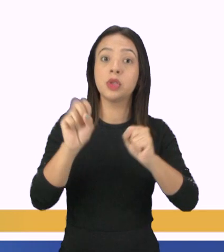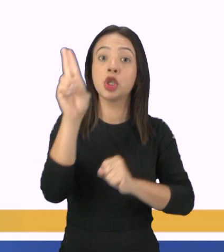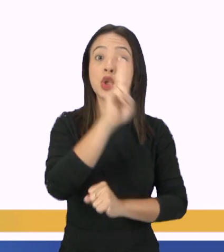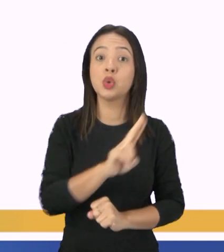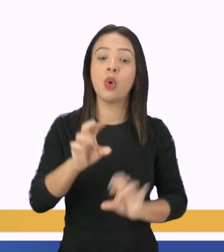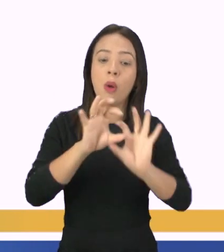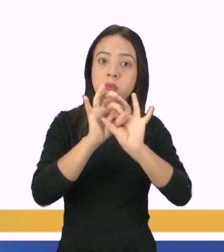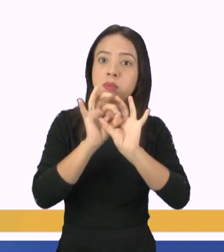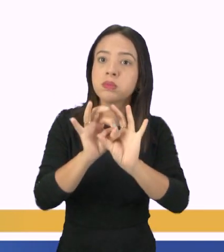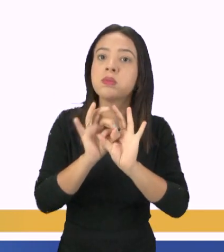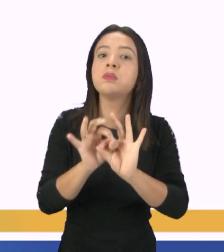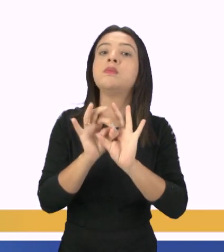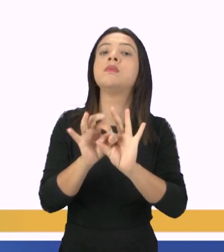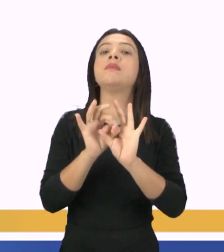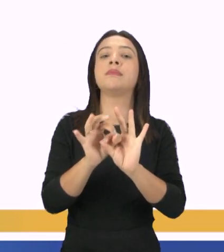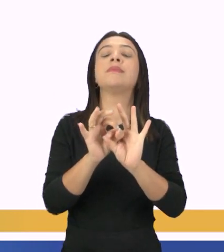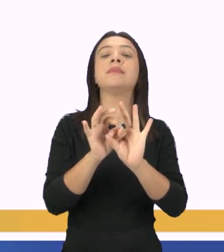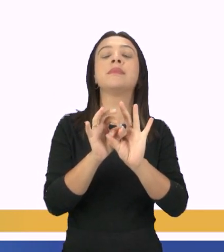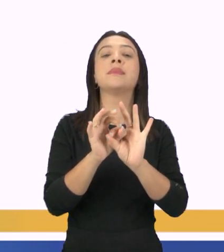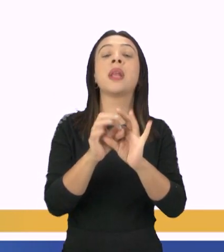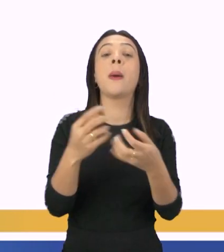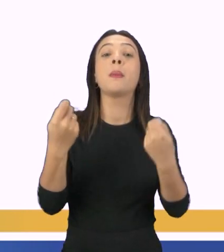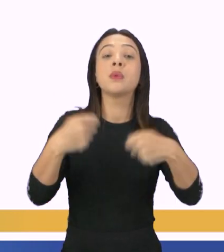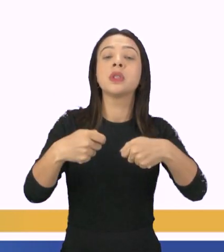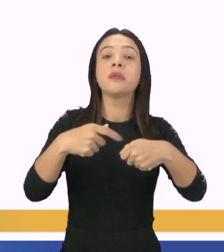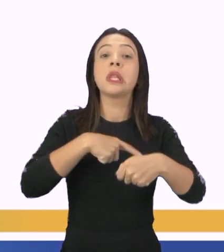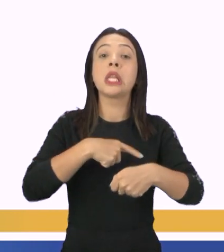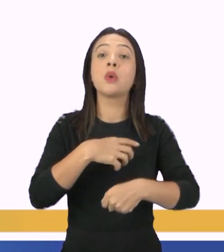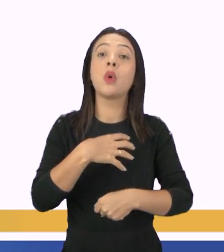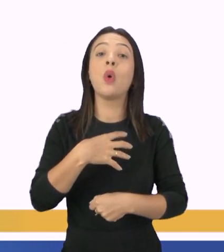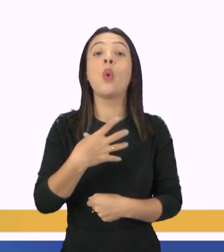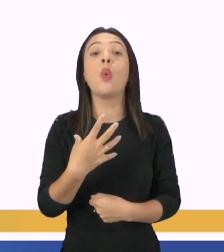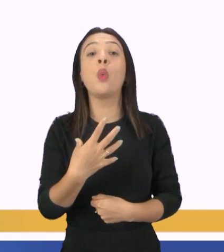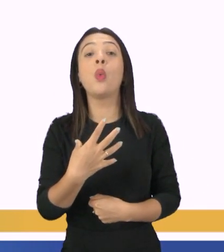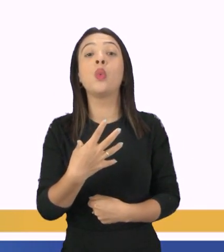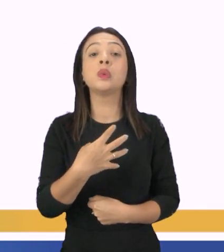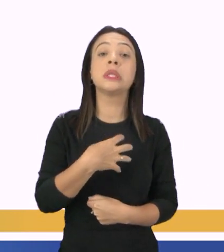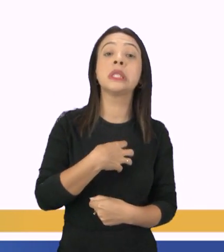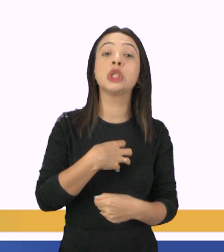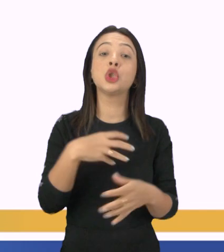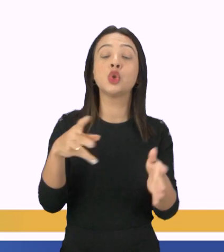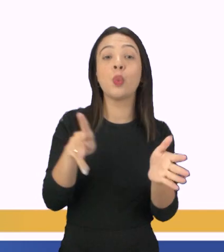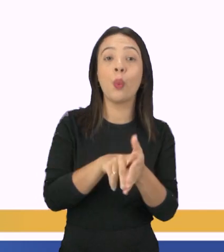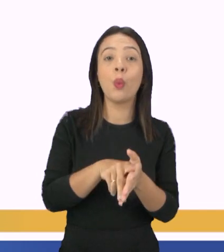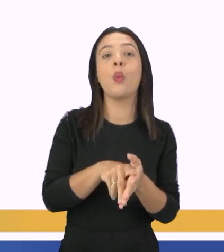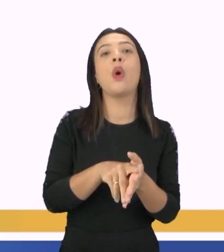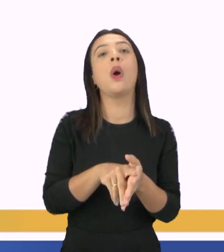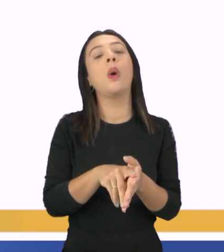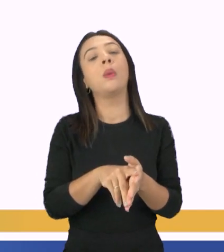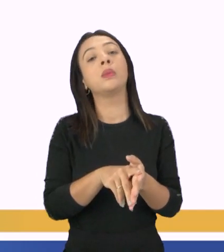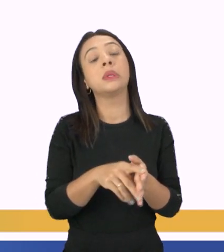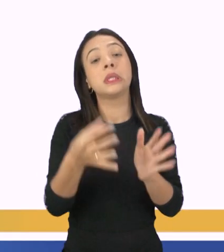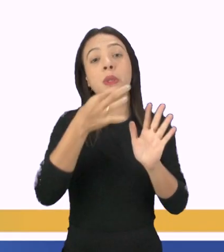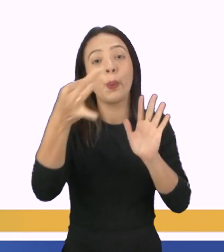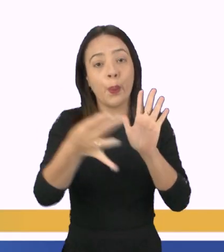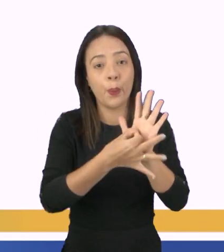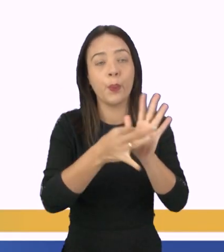conectivos, operando sentidos nas construções dos argumentos, tá? Essa é a justaposição e a